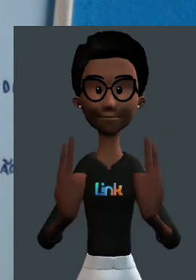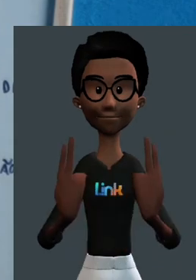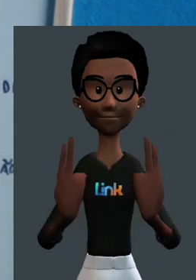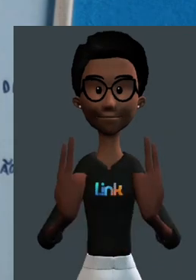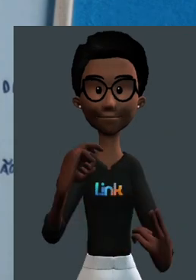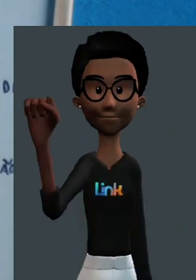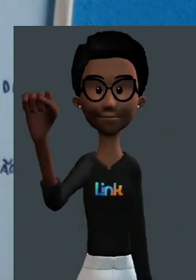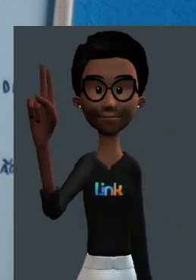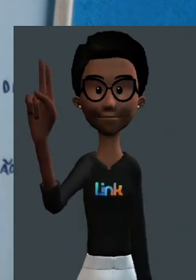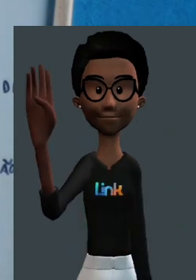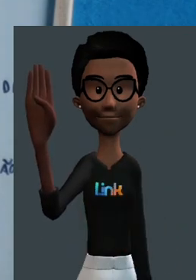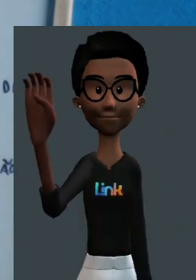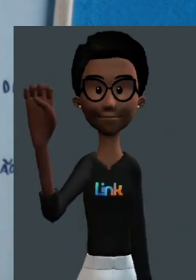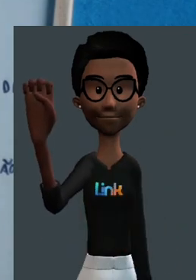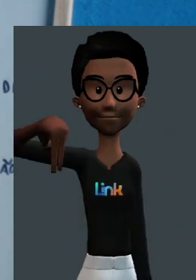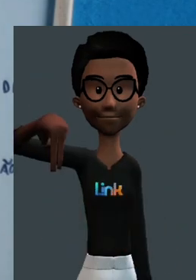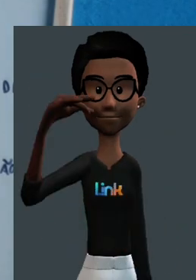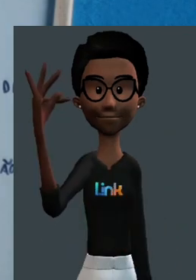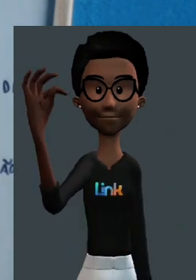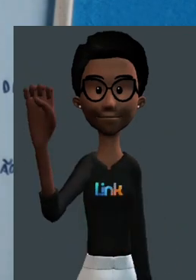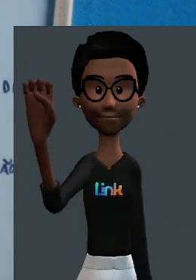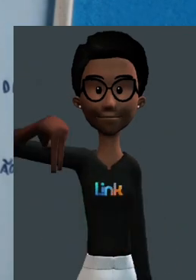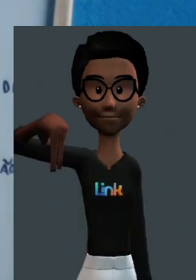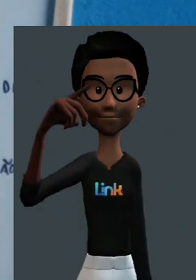estabelecem similaridade,